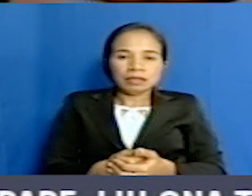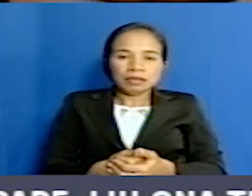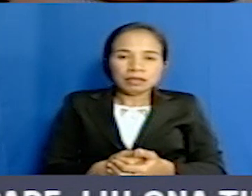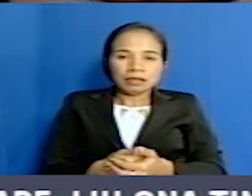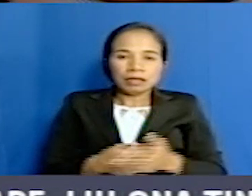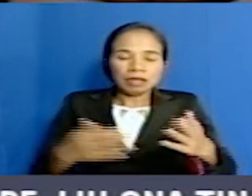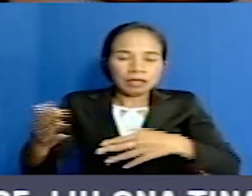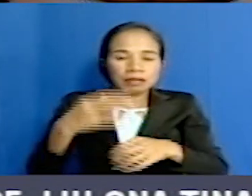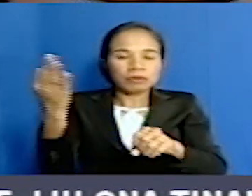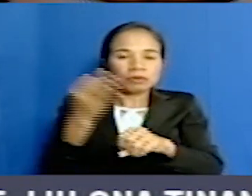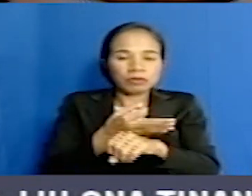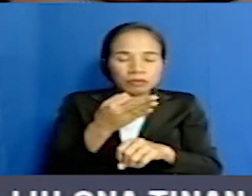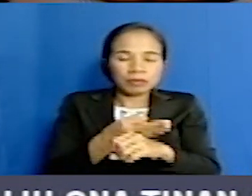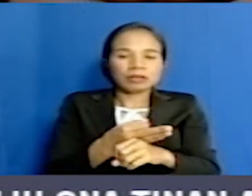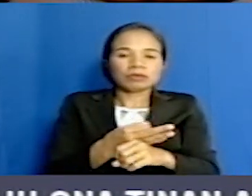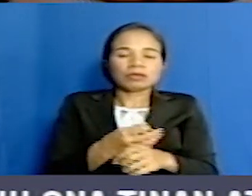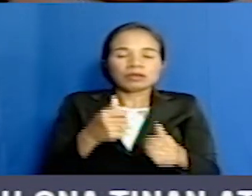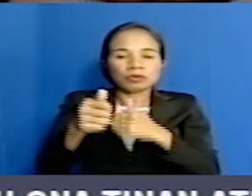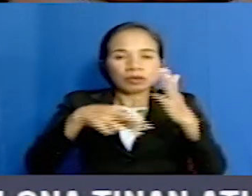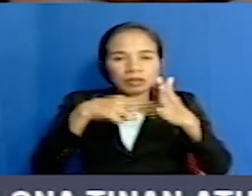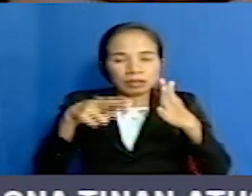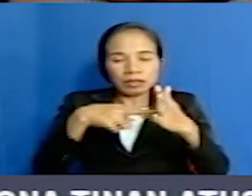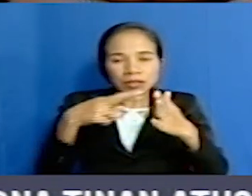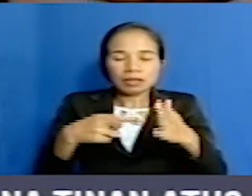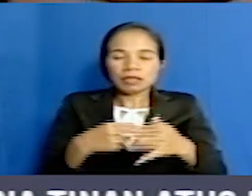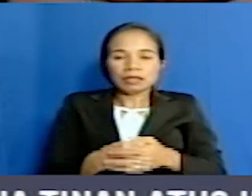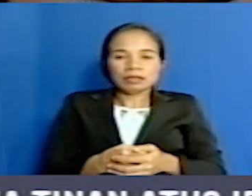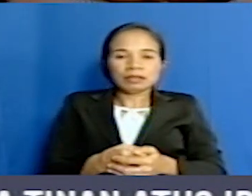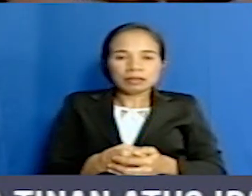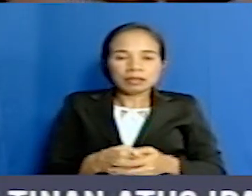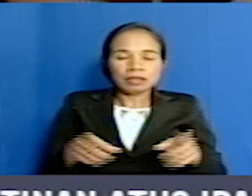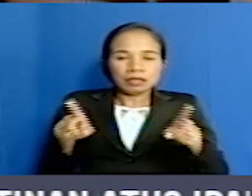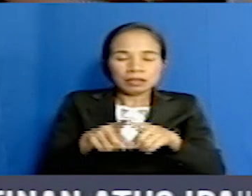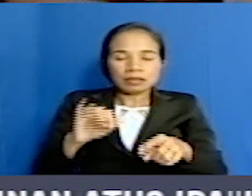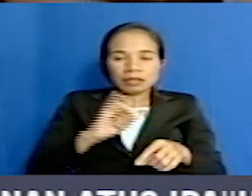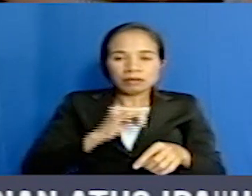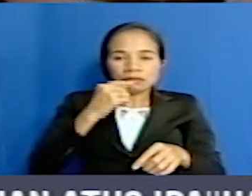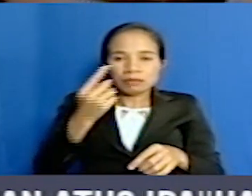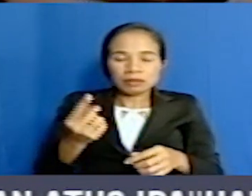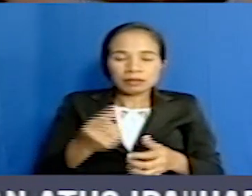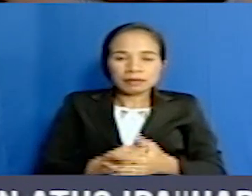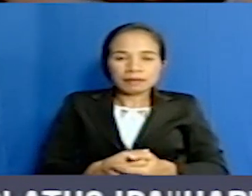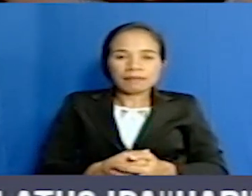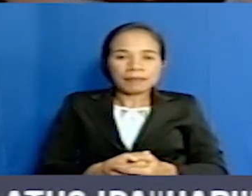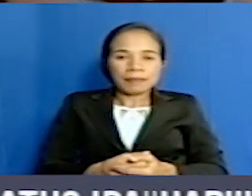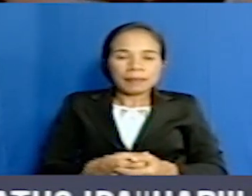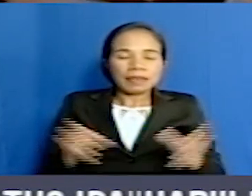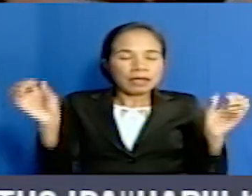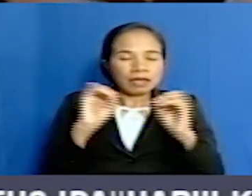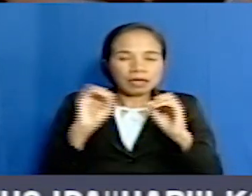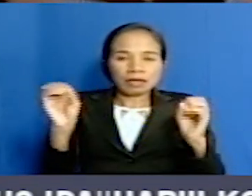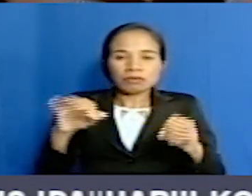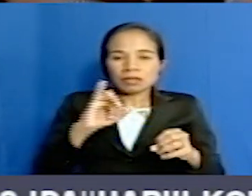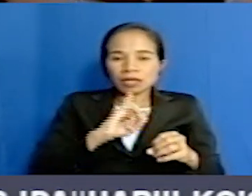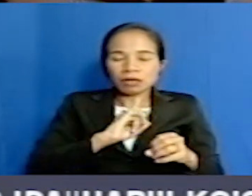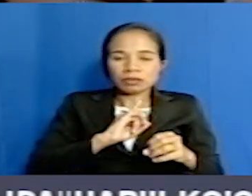a tu preencher requisitos na beca, a nessa rama até tão sair candidato. Então, e Daniel, lá significa cada